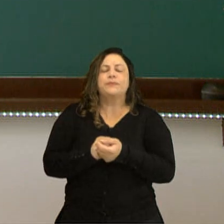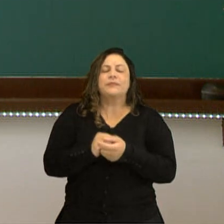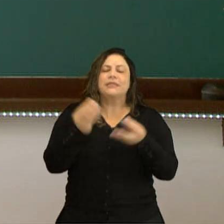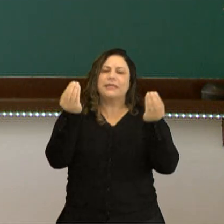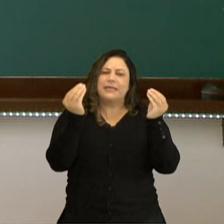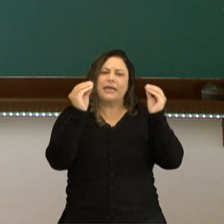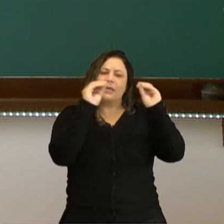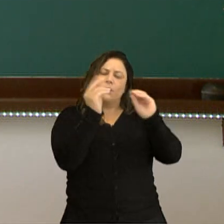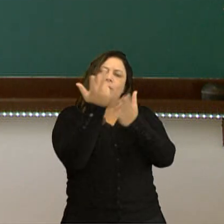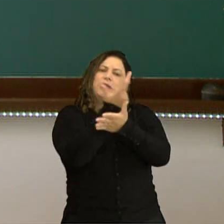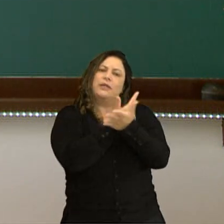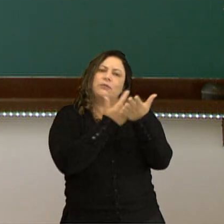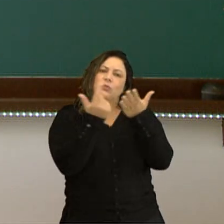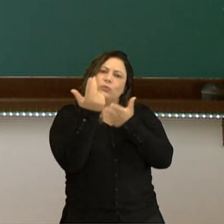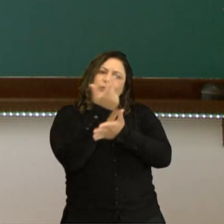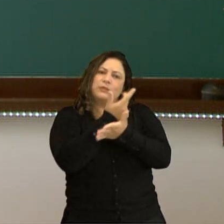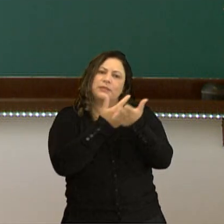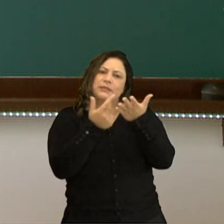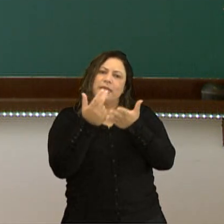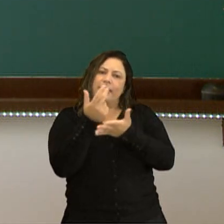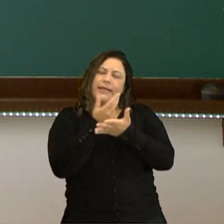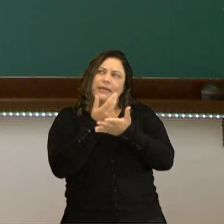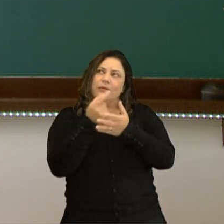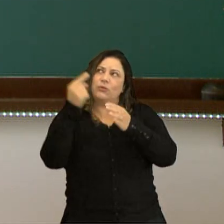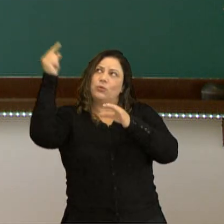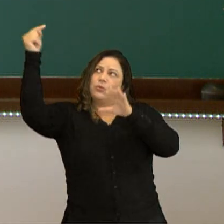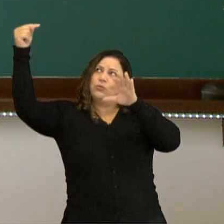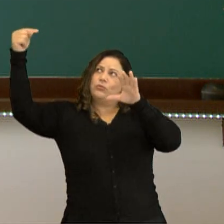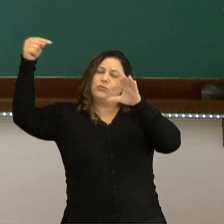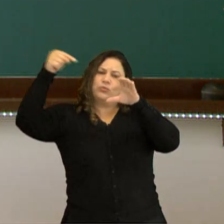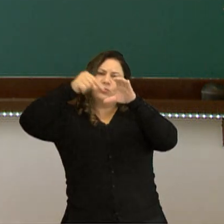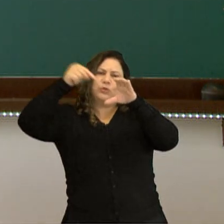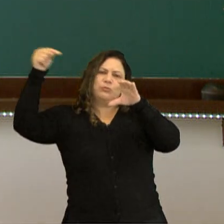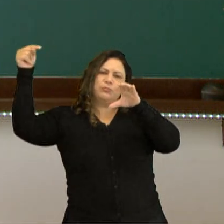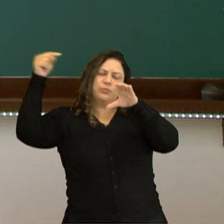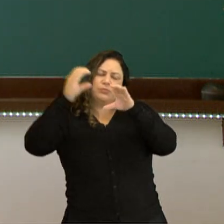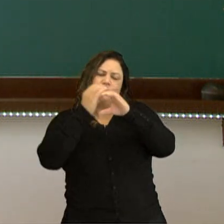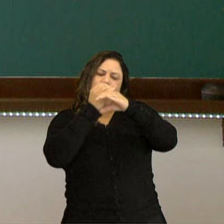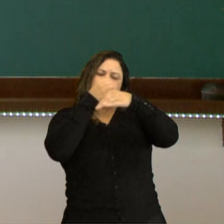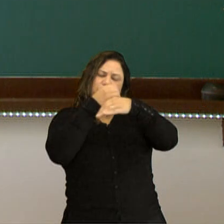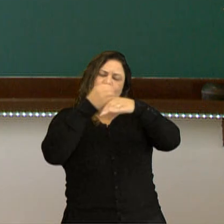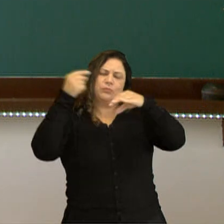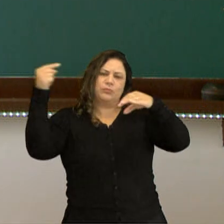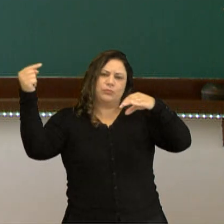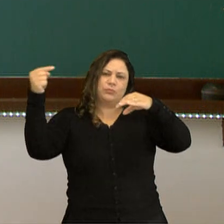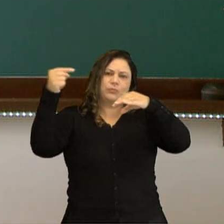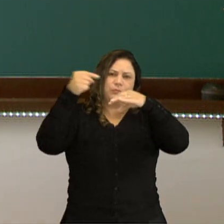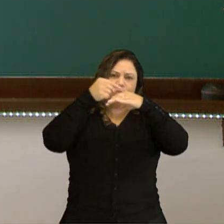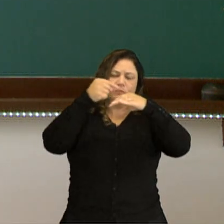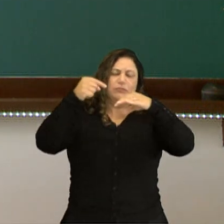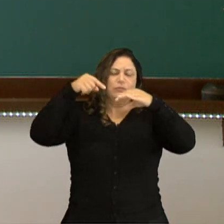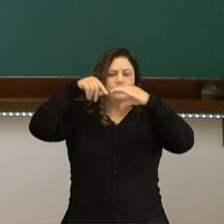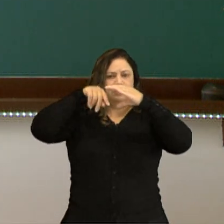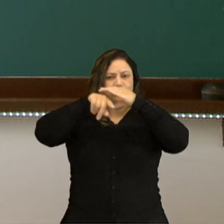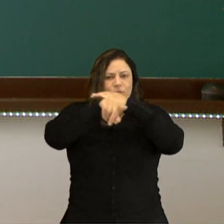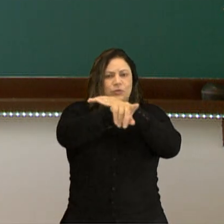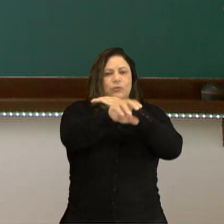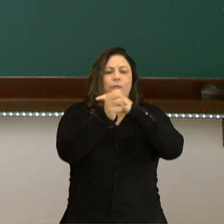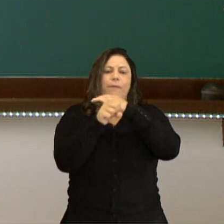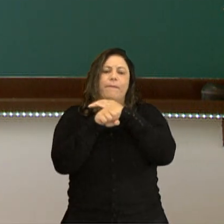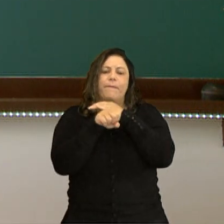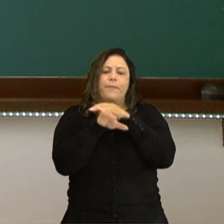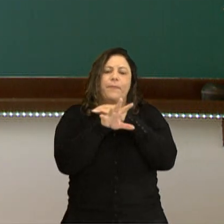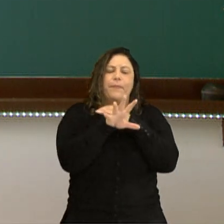um desenho que a luz vai refletir esse desenho na parte oposta. O desenho vai dentro da câmara e a luz que entra por